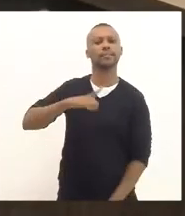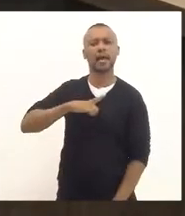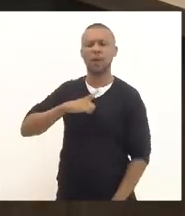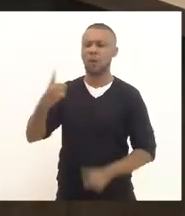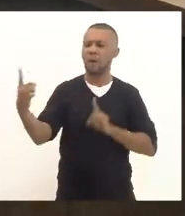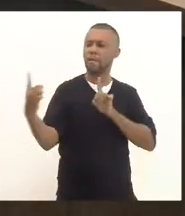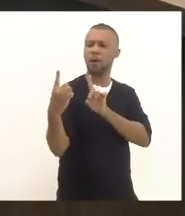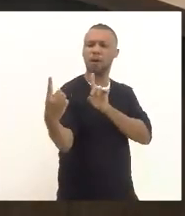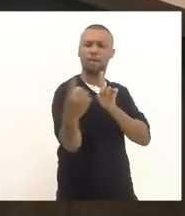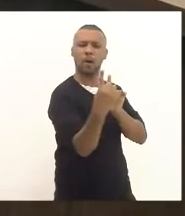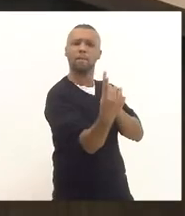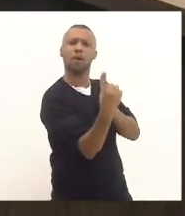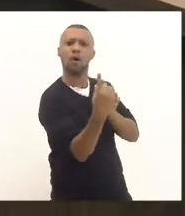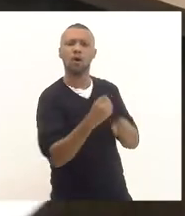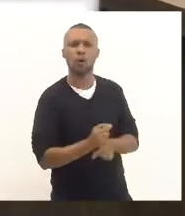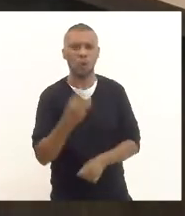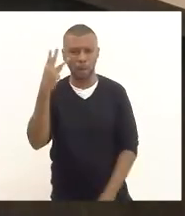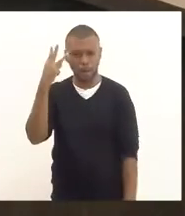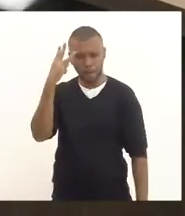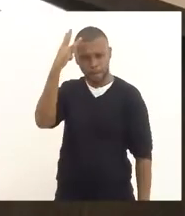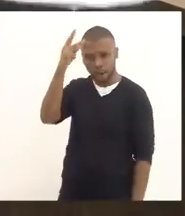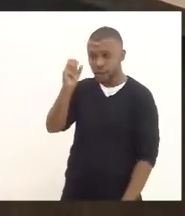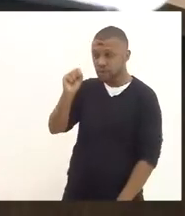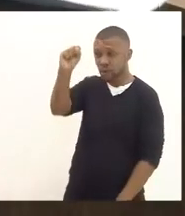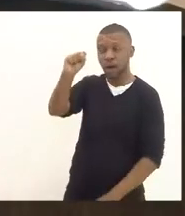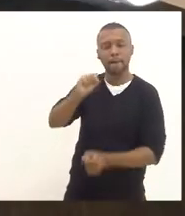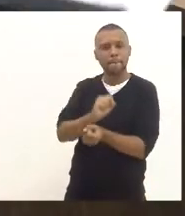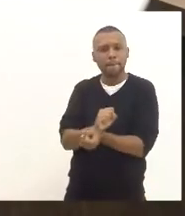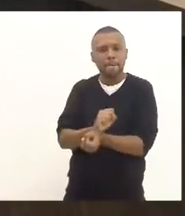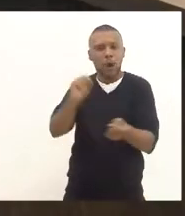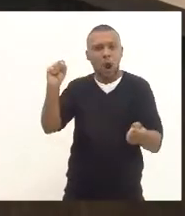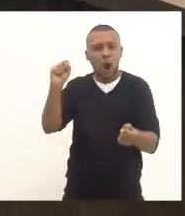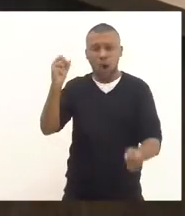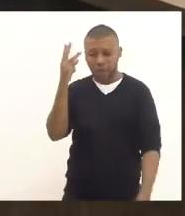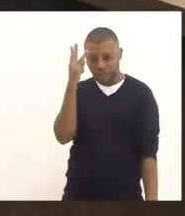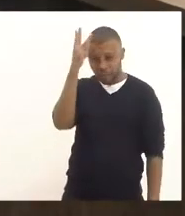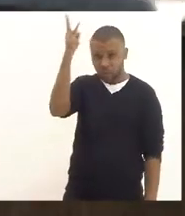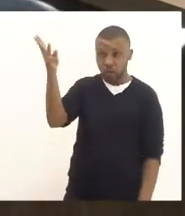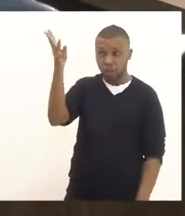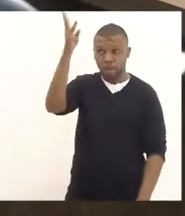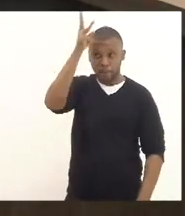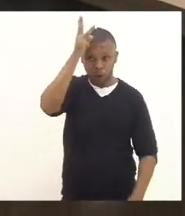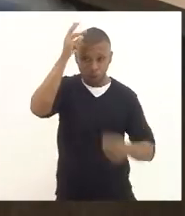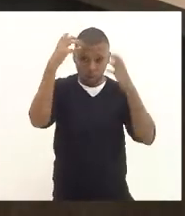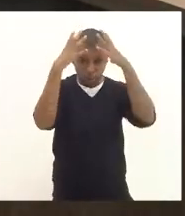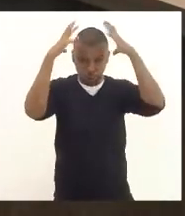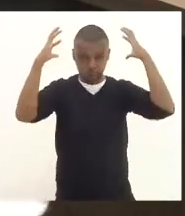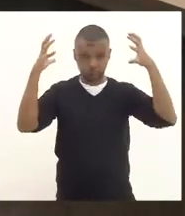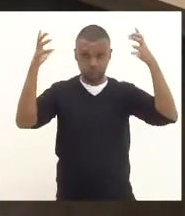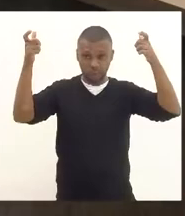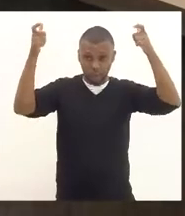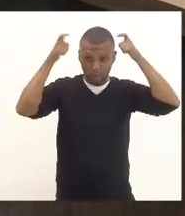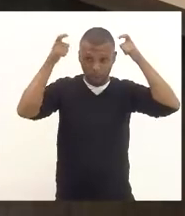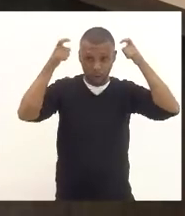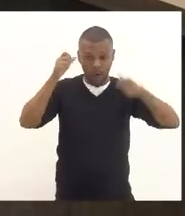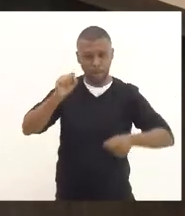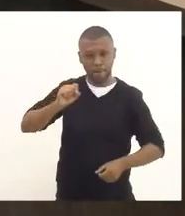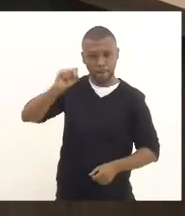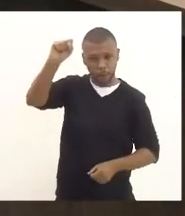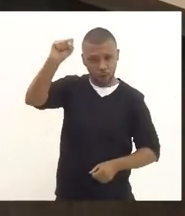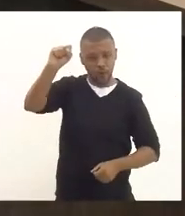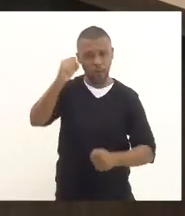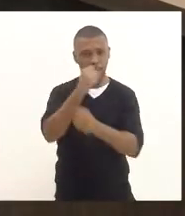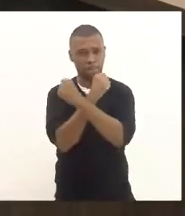cada vez o pente é minha libertação a a coroa que me torna o rei é o meu black black Panther